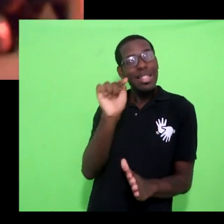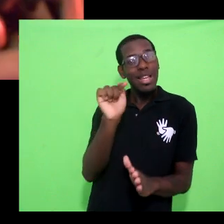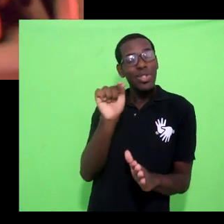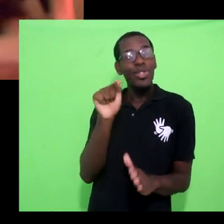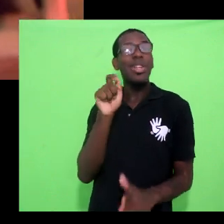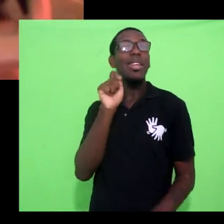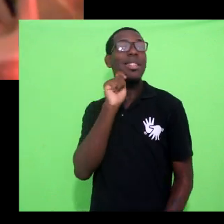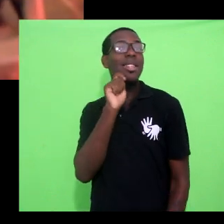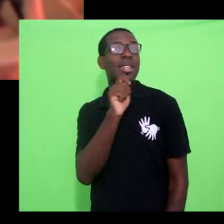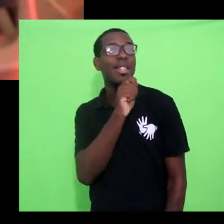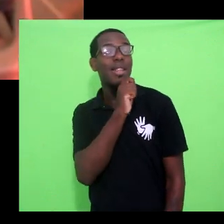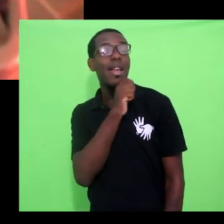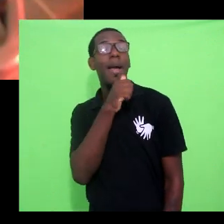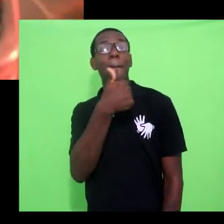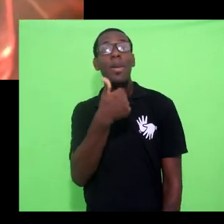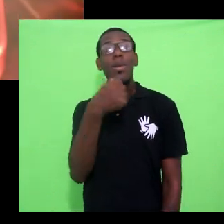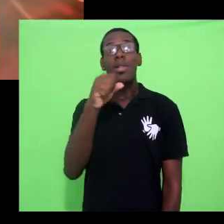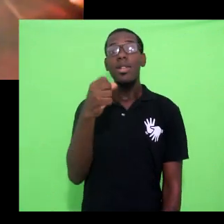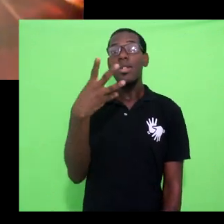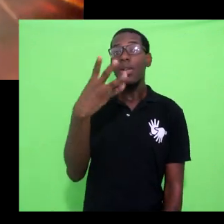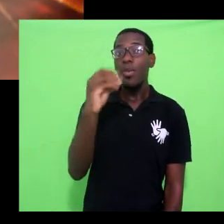Ney Alberto Gonçalves de Barros,